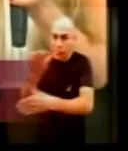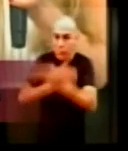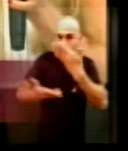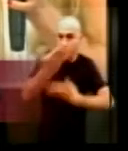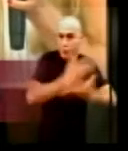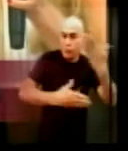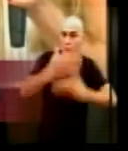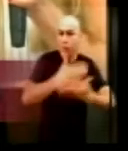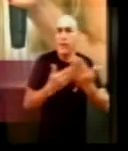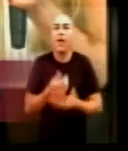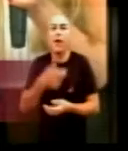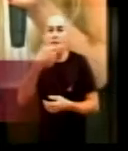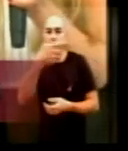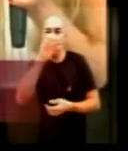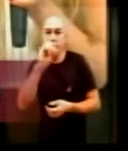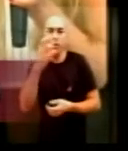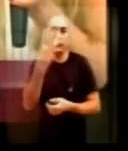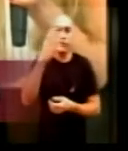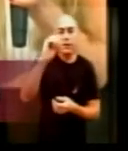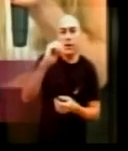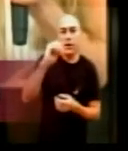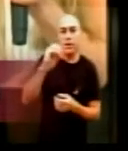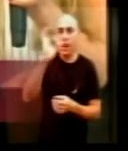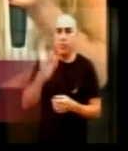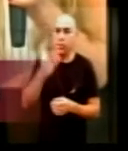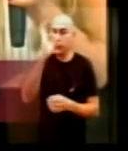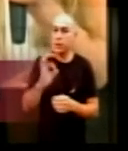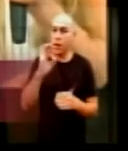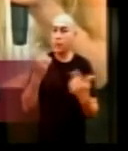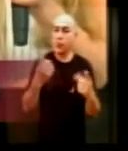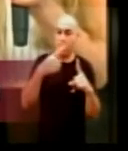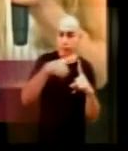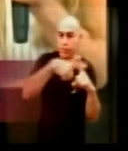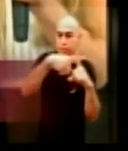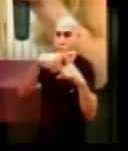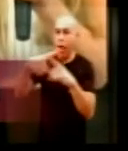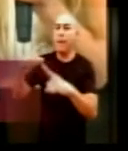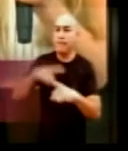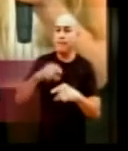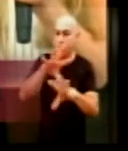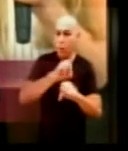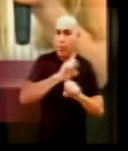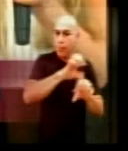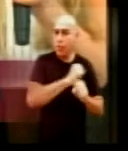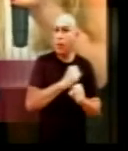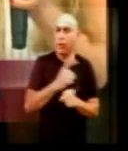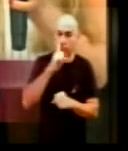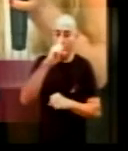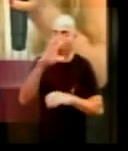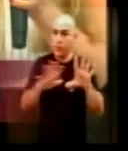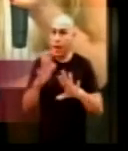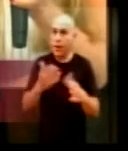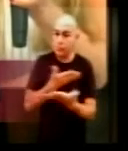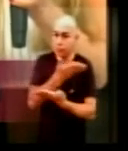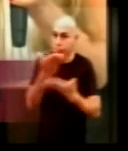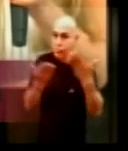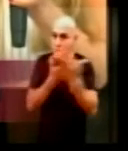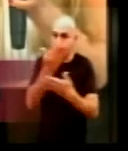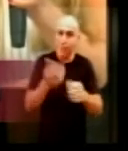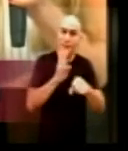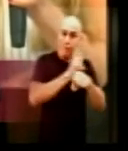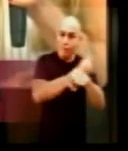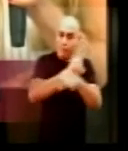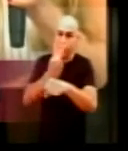e 30%. Então, esse percentual de positividade garante essa manutenção aí do vírus circulando. Então,